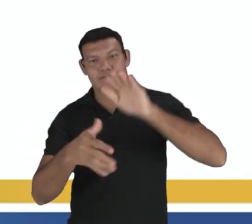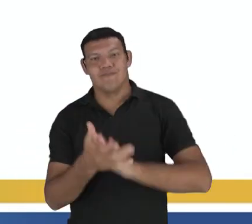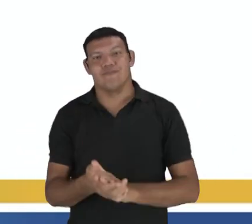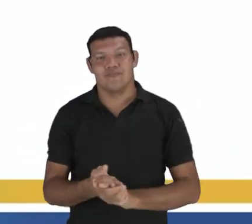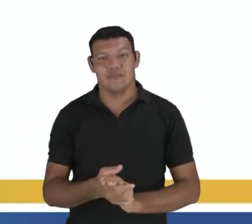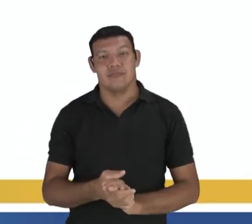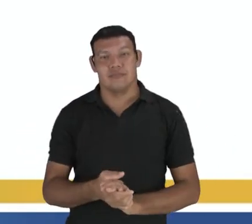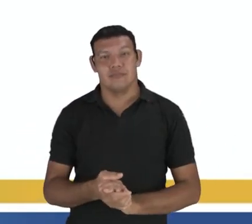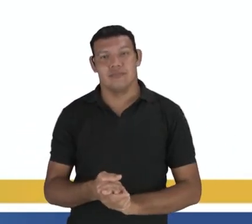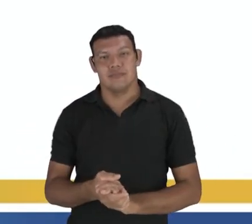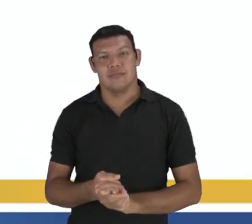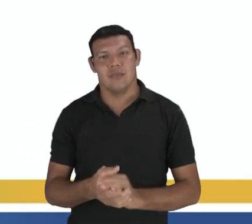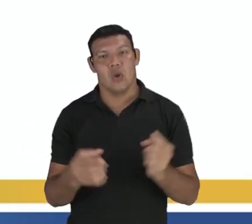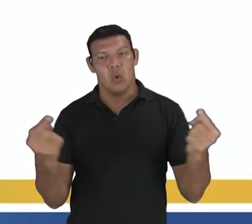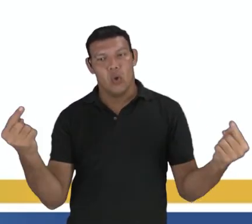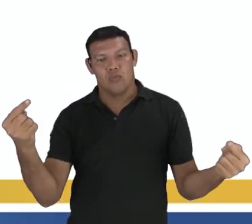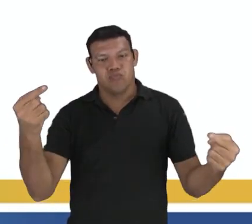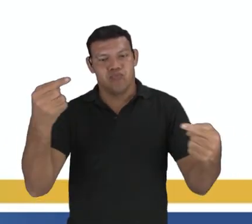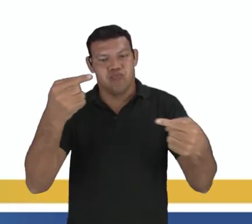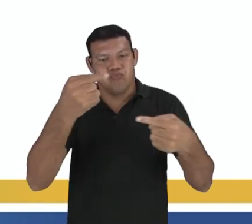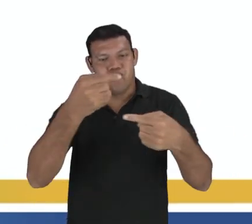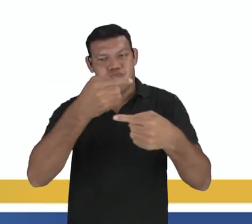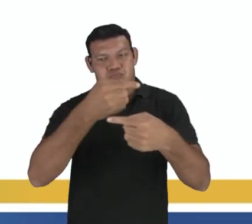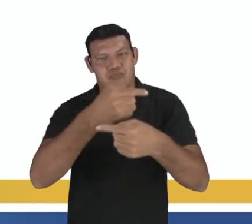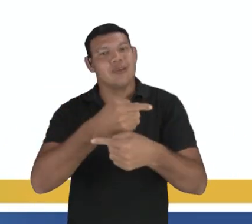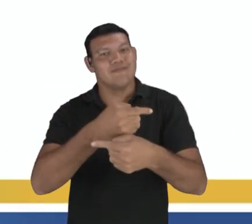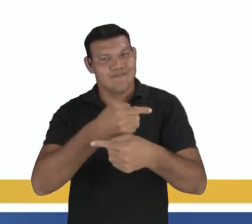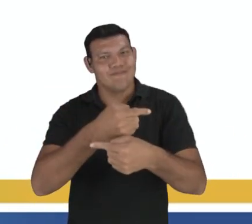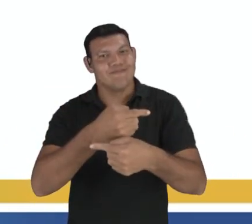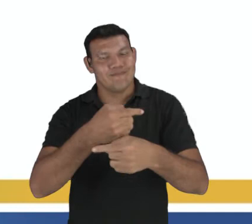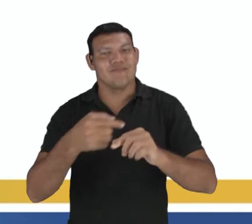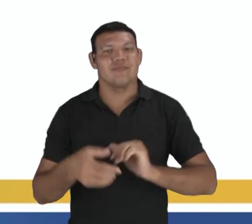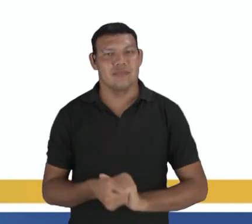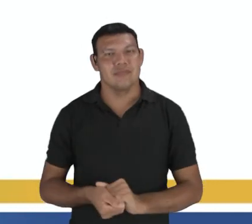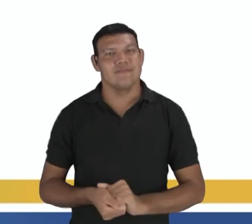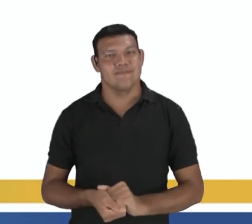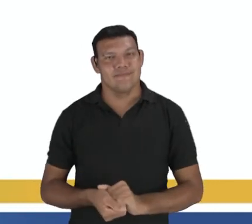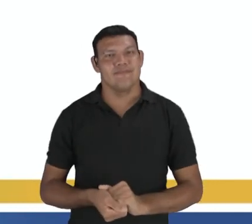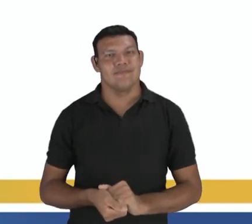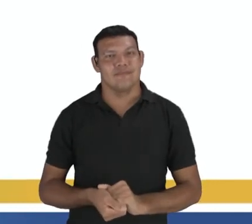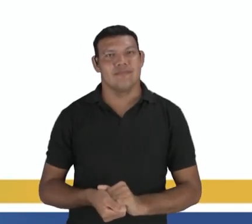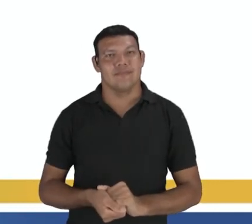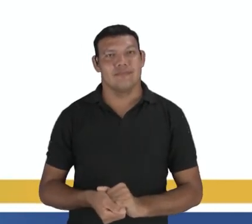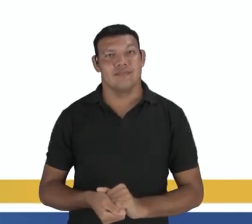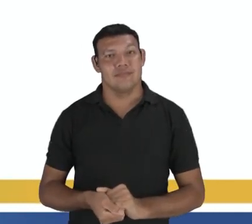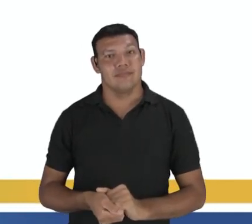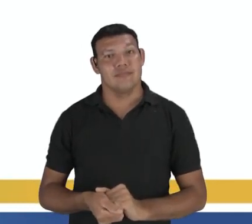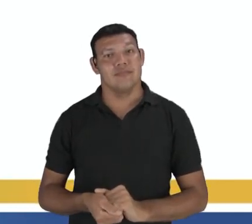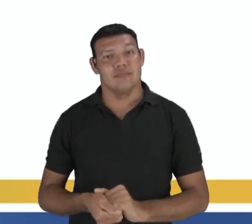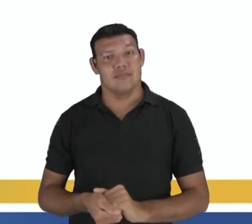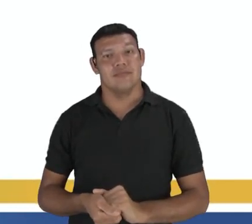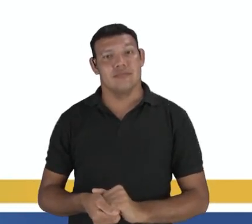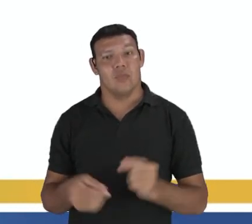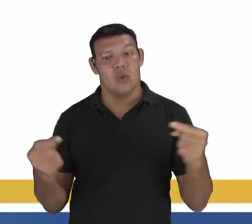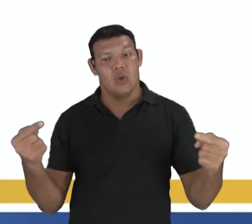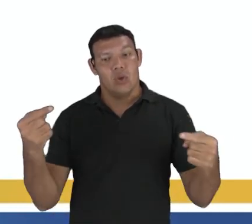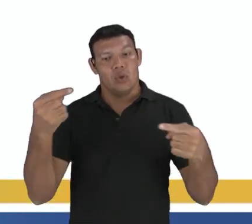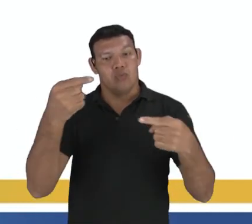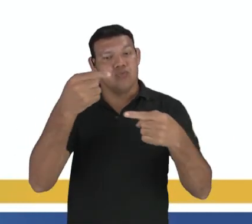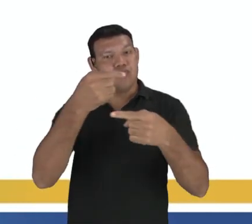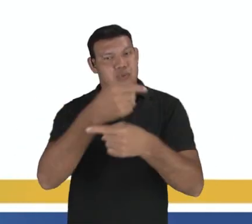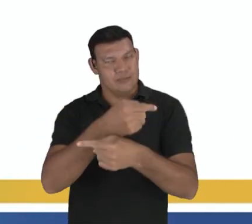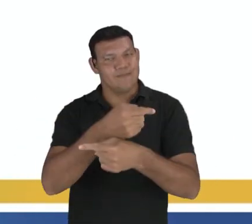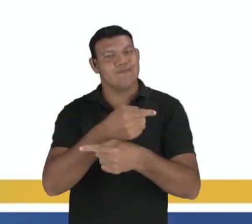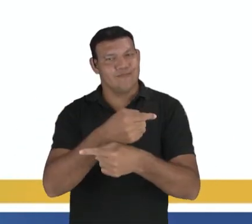setas, vocês vão nos dizer que ela está inversa, ou seja, elas estão em